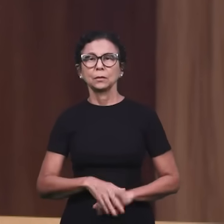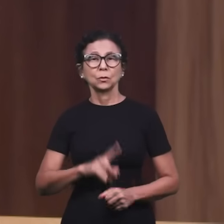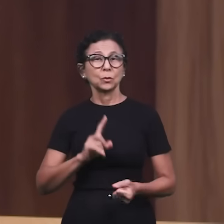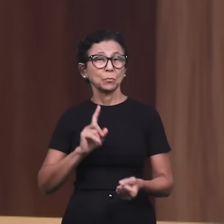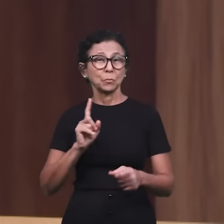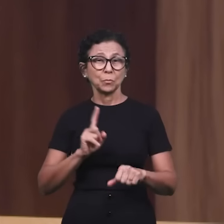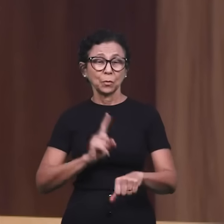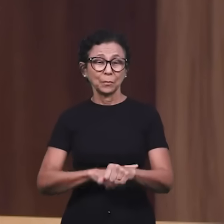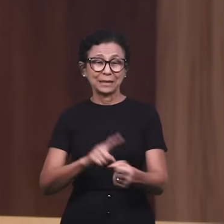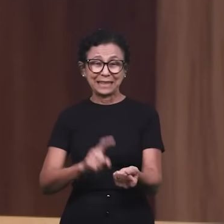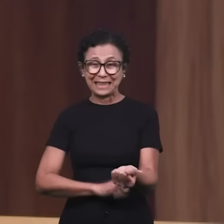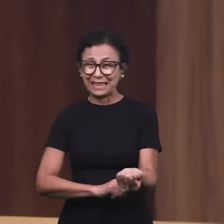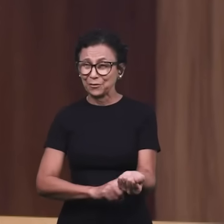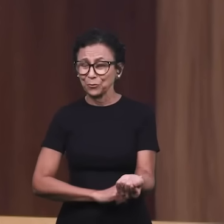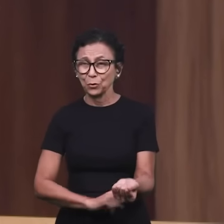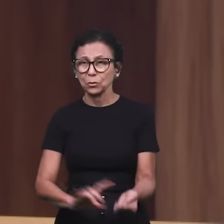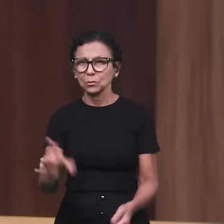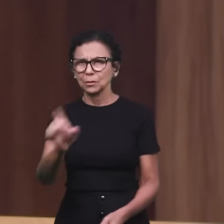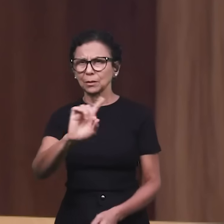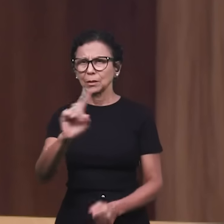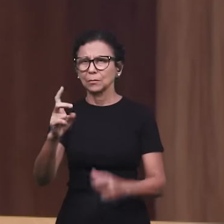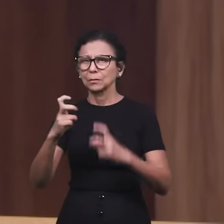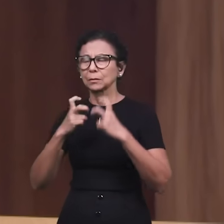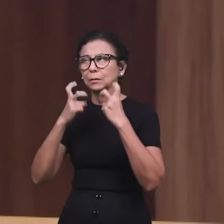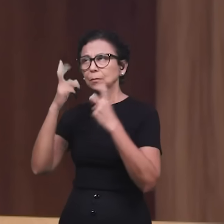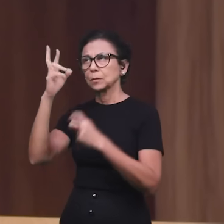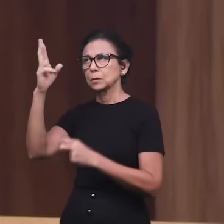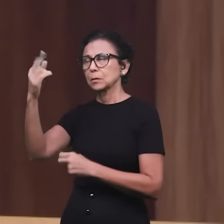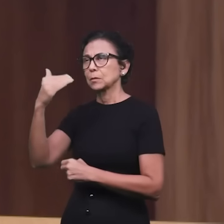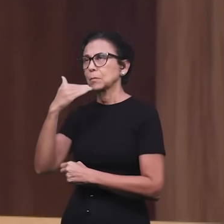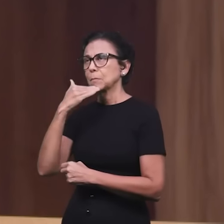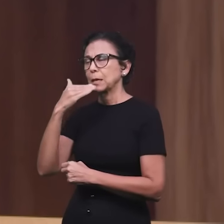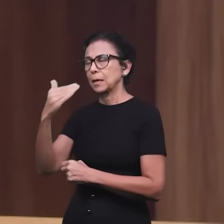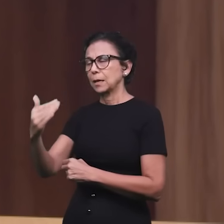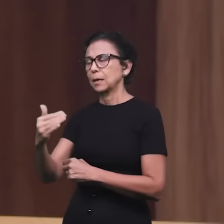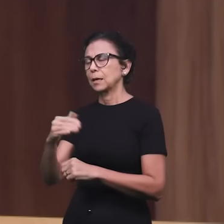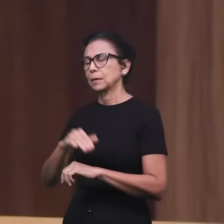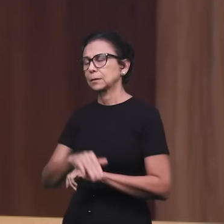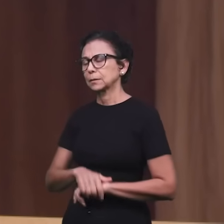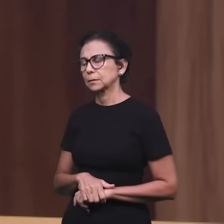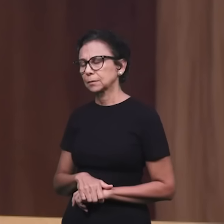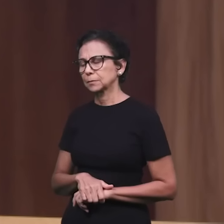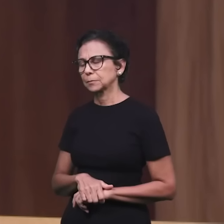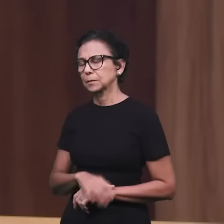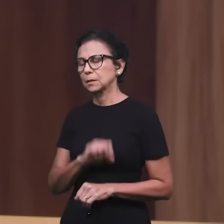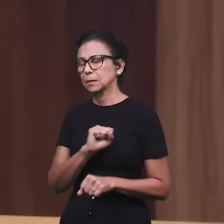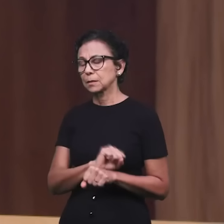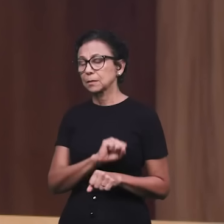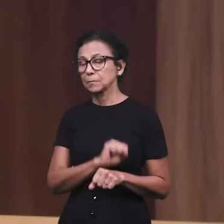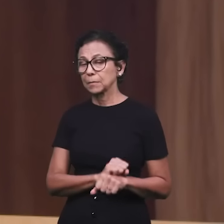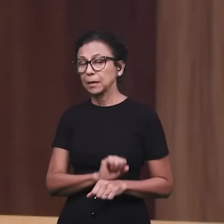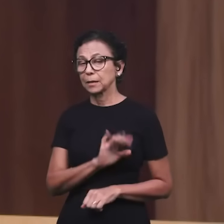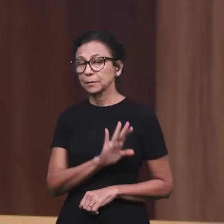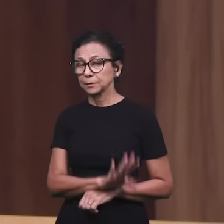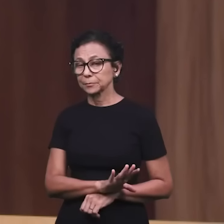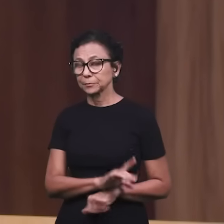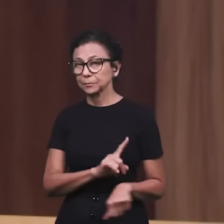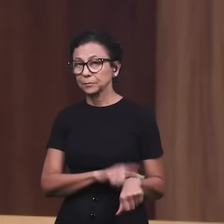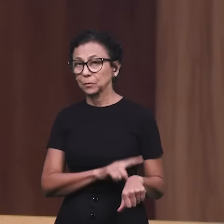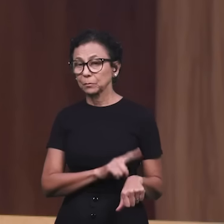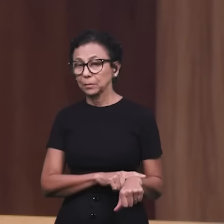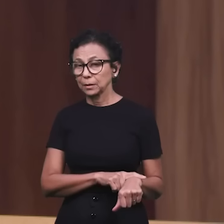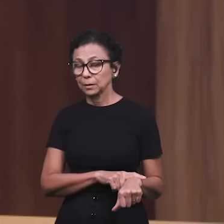em momento de explosão. Clama ao Senhor, de repente espere um pouco, espere outro dia, espere passar aquele momento